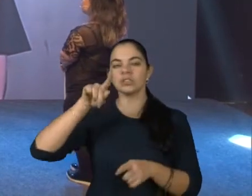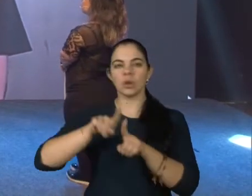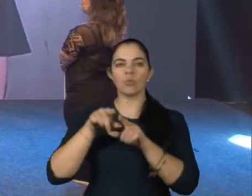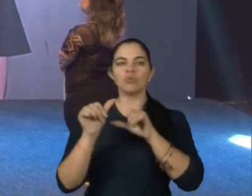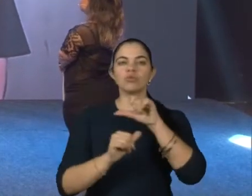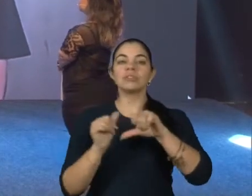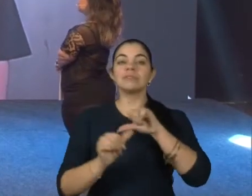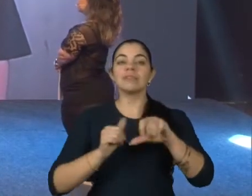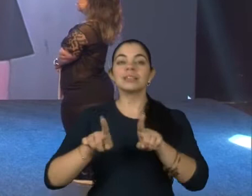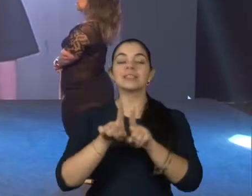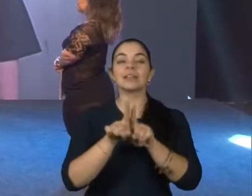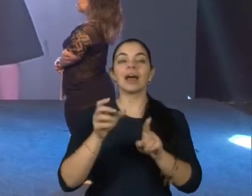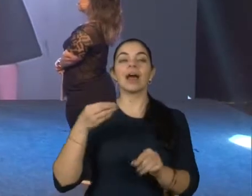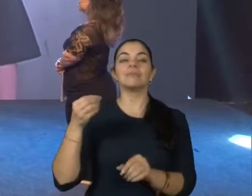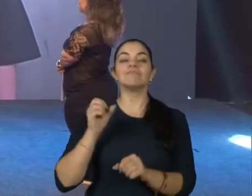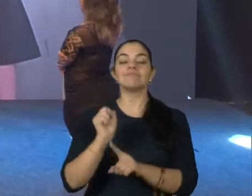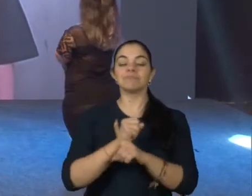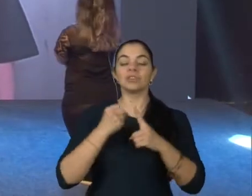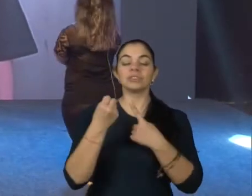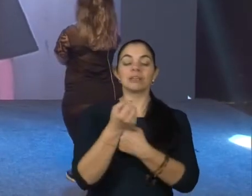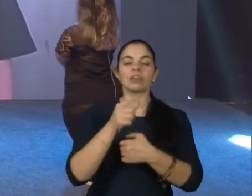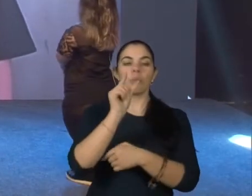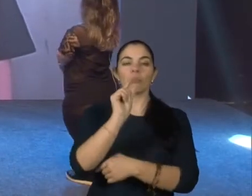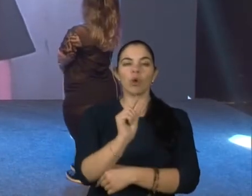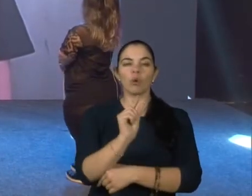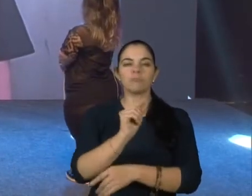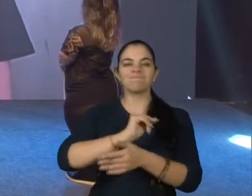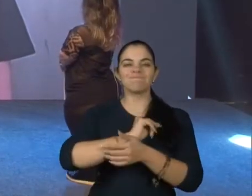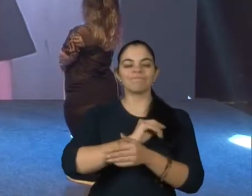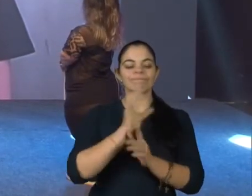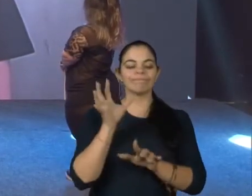nessa sociedade que ainda é muito preconceituosa e pouco inclusiva?